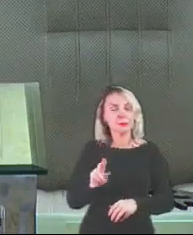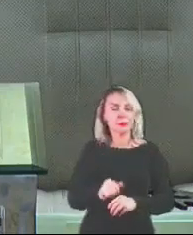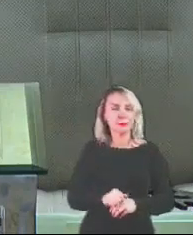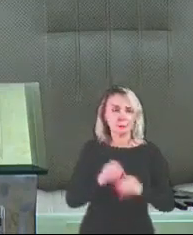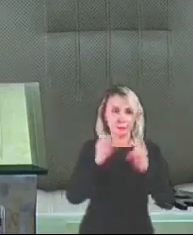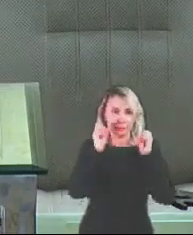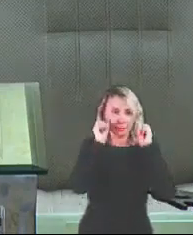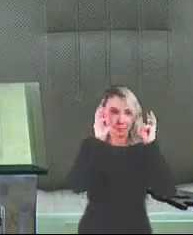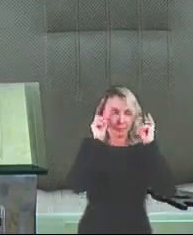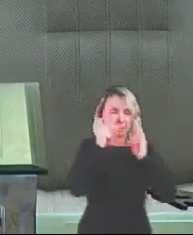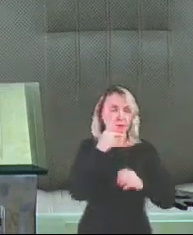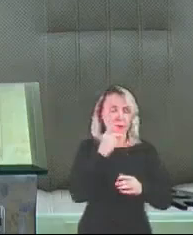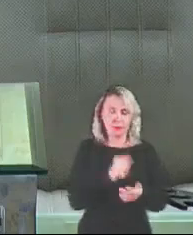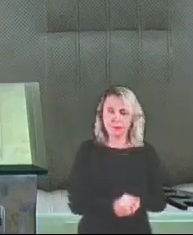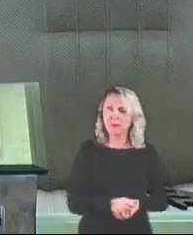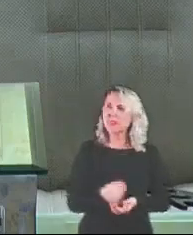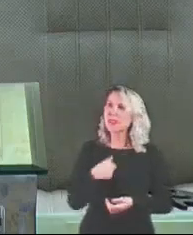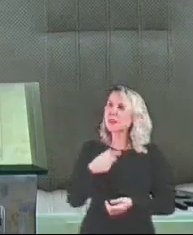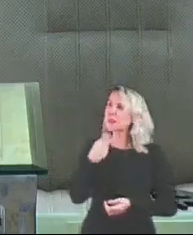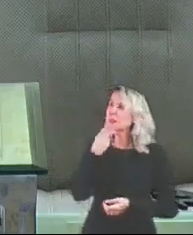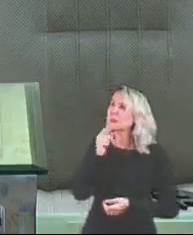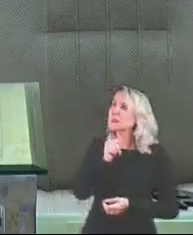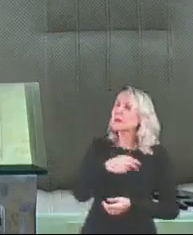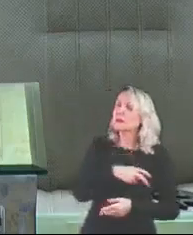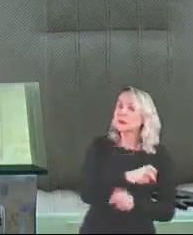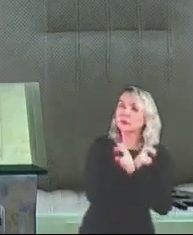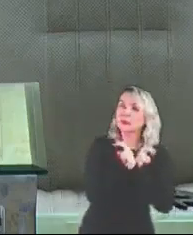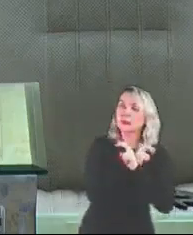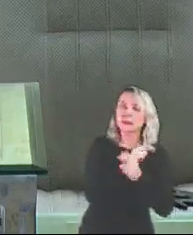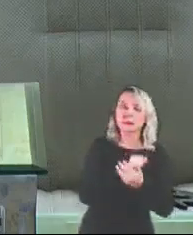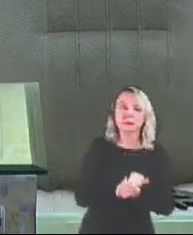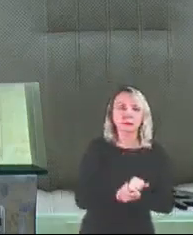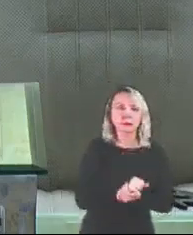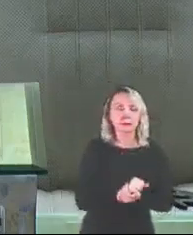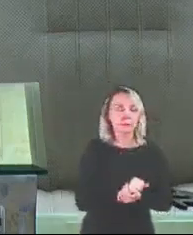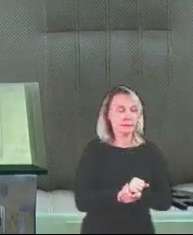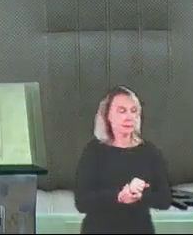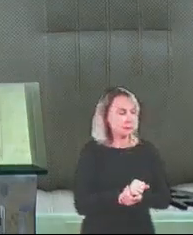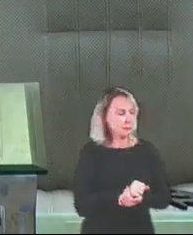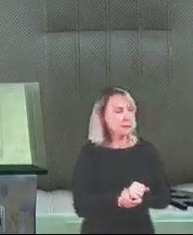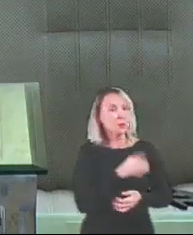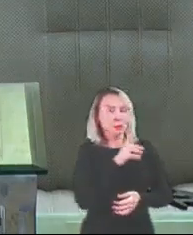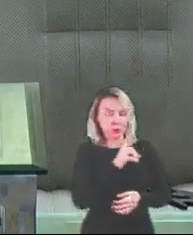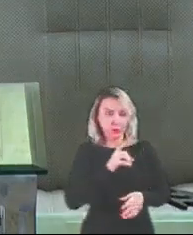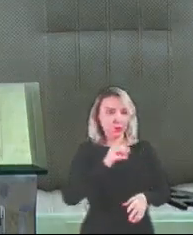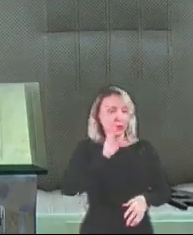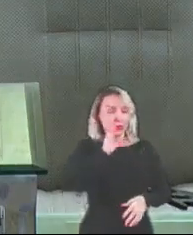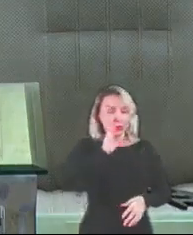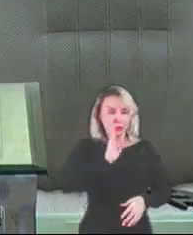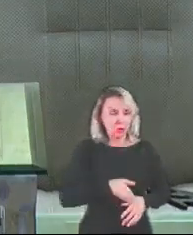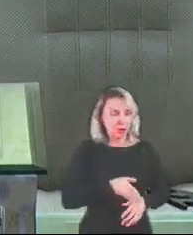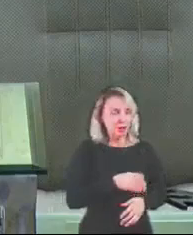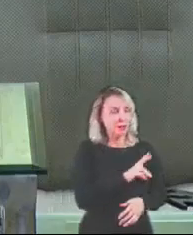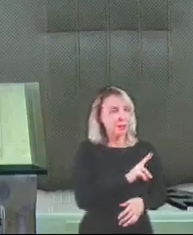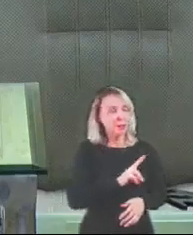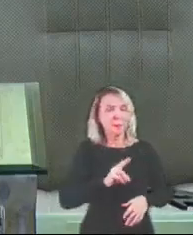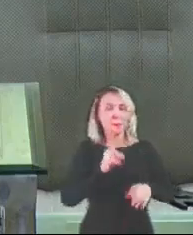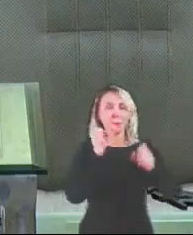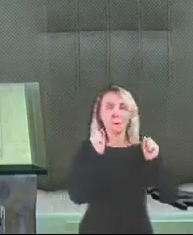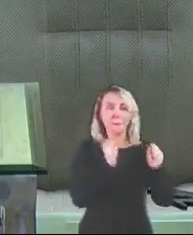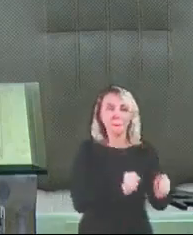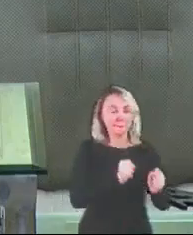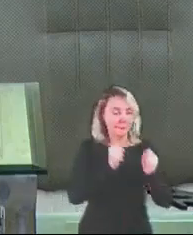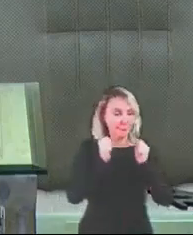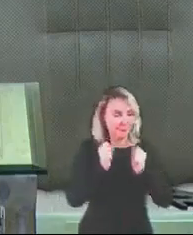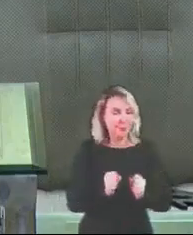Qual é o teu nome? Ele disse que o meu nome é um Deus de Já. Ele é Deus poderoso. O nome dele está imbuído, a